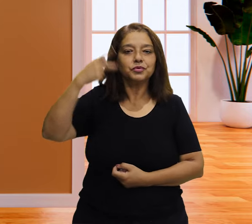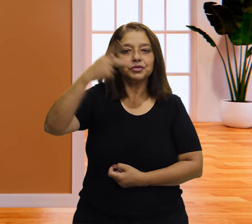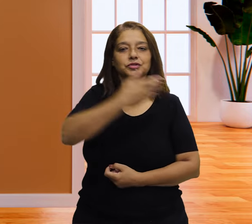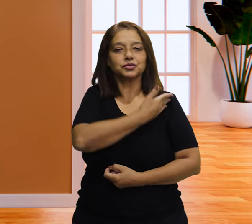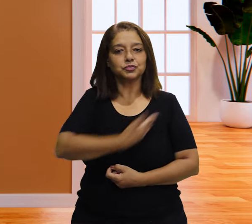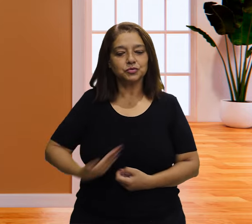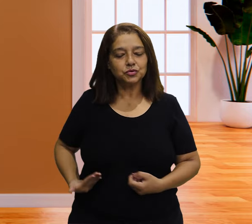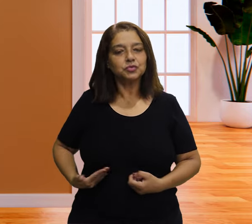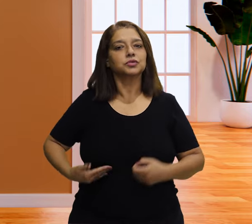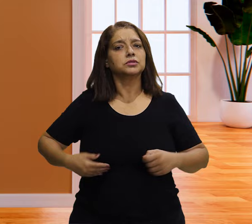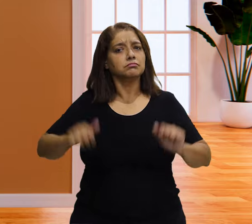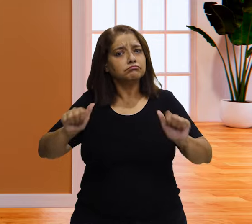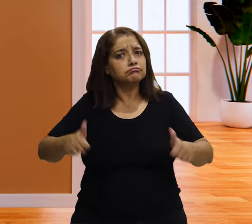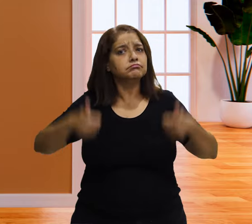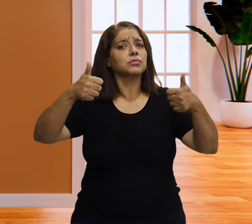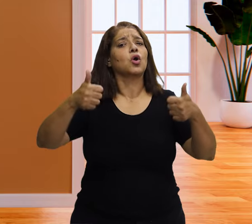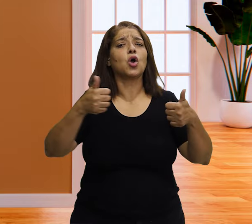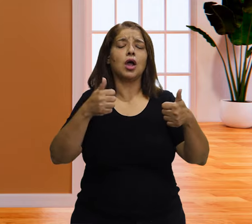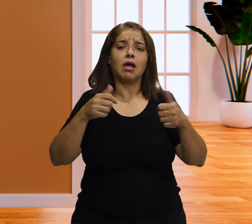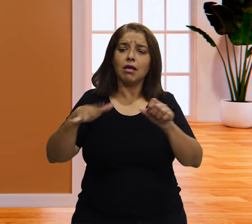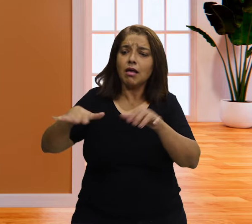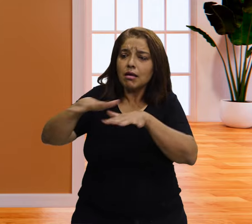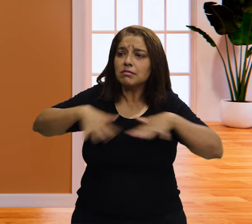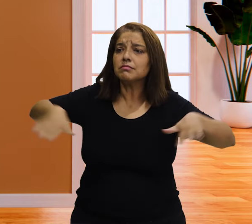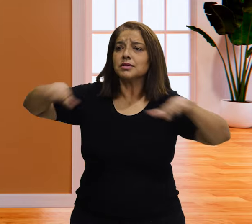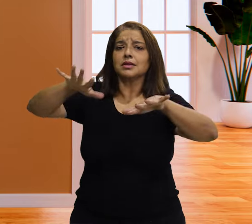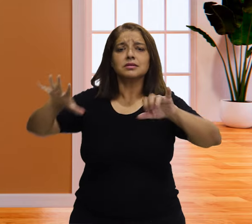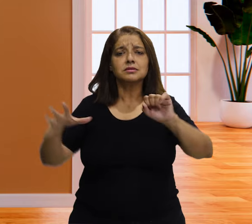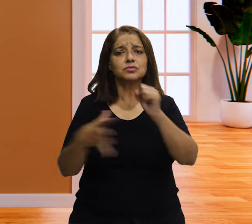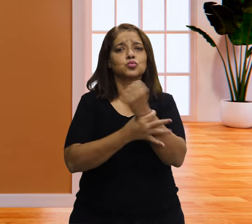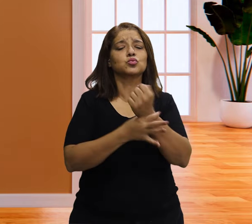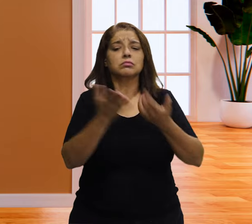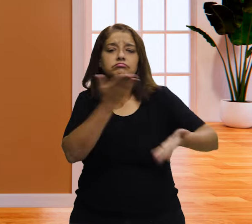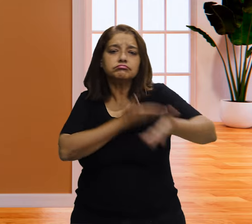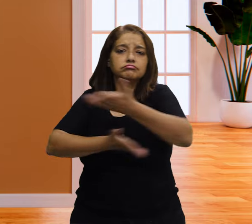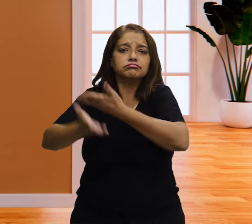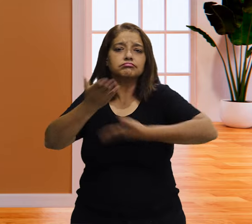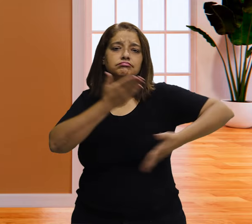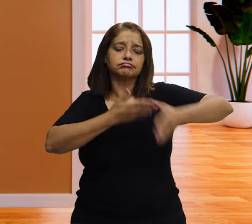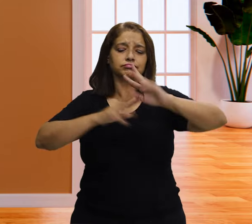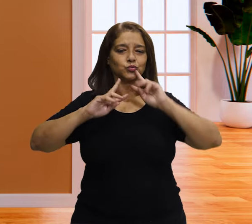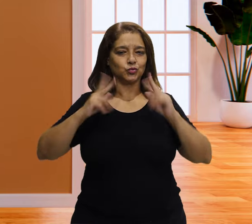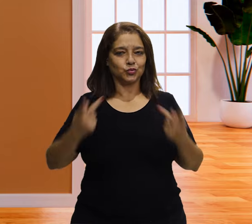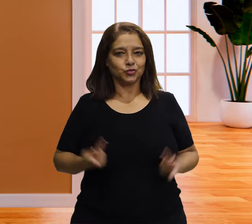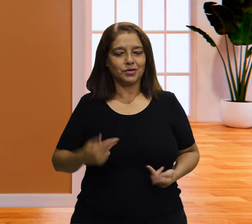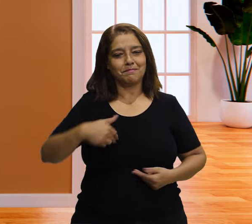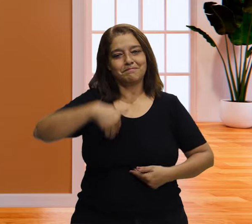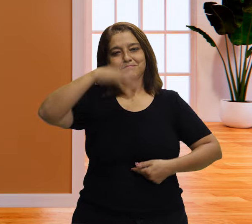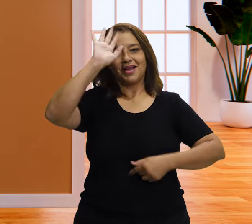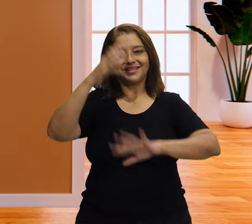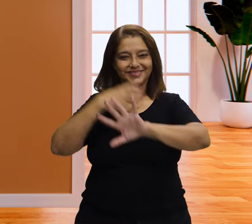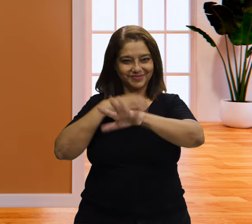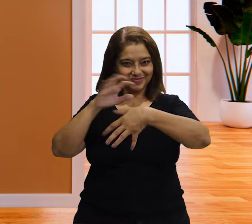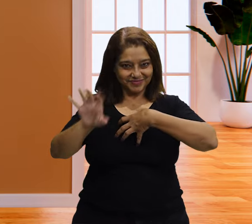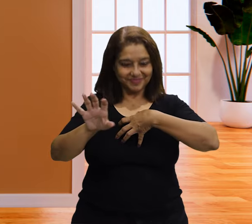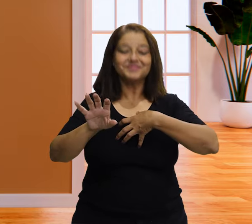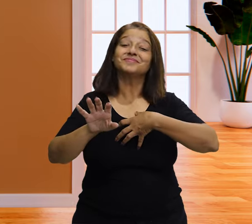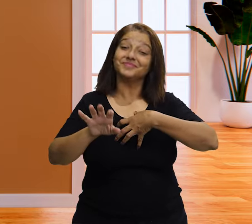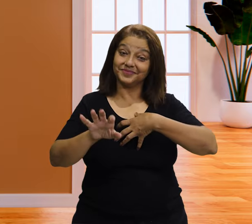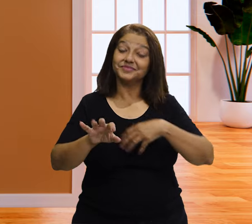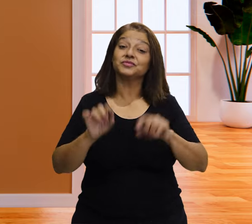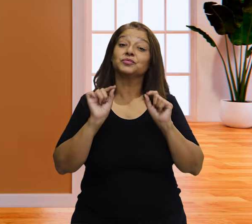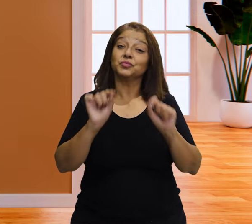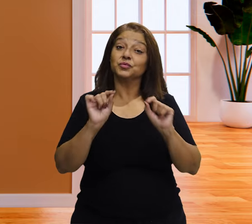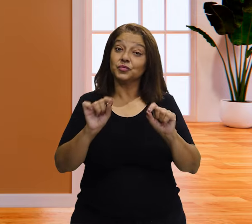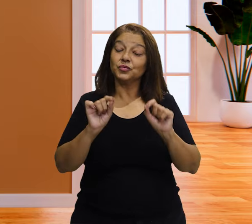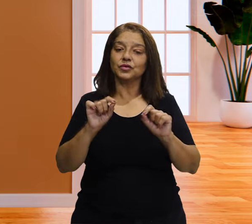públicas eficazes, ambientes seguros e relações humanas mais empáticas. Afinal, quando